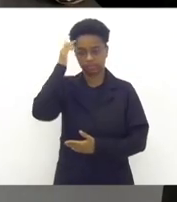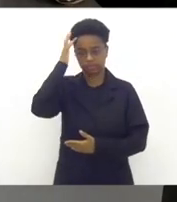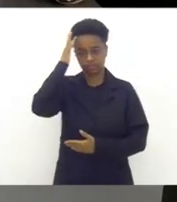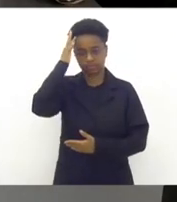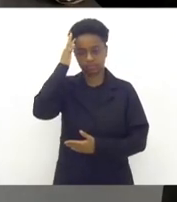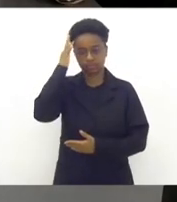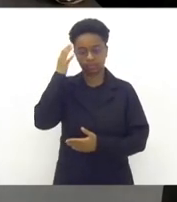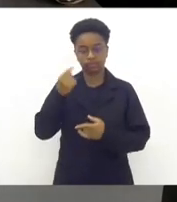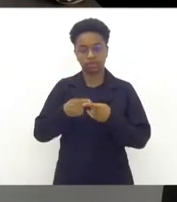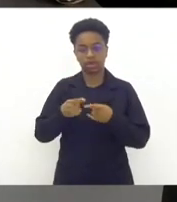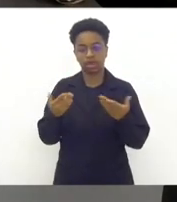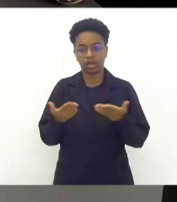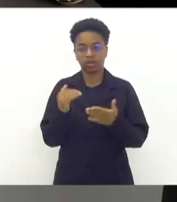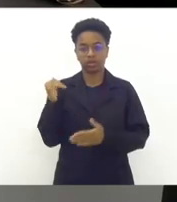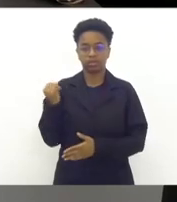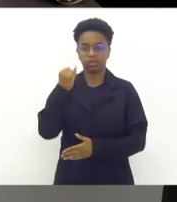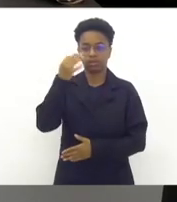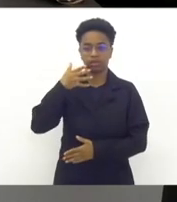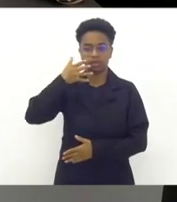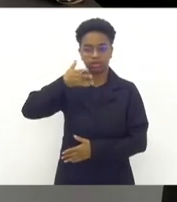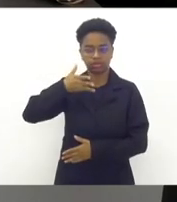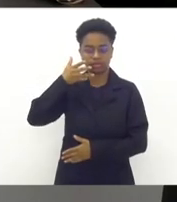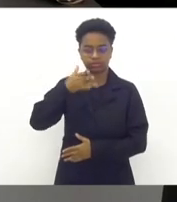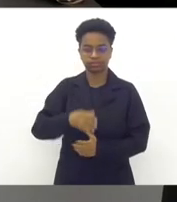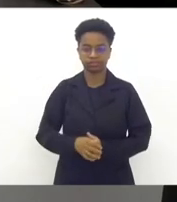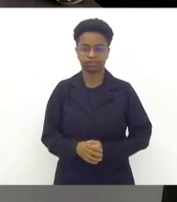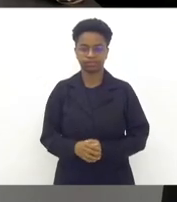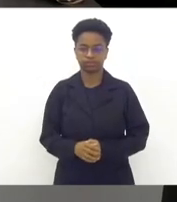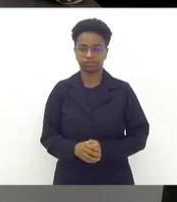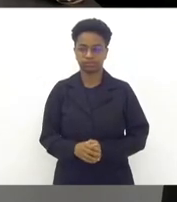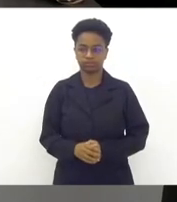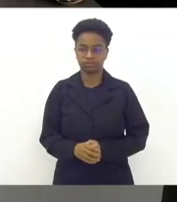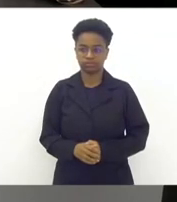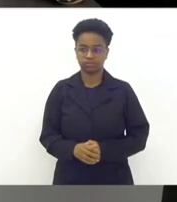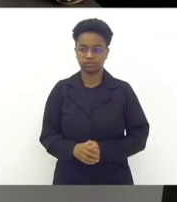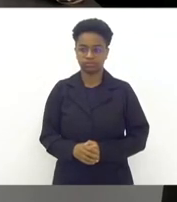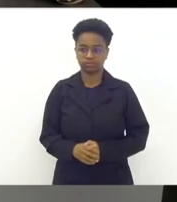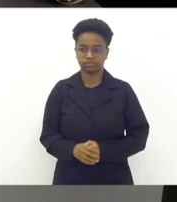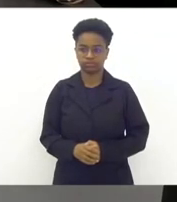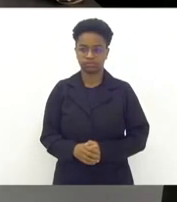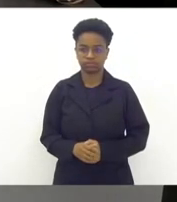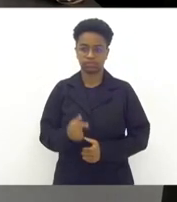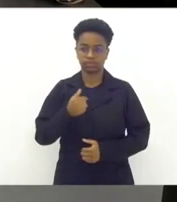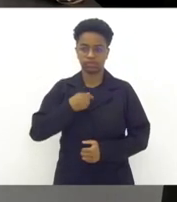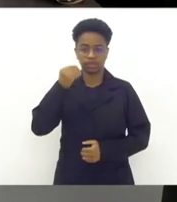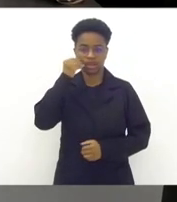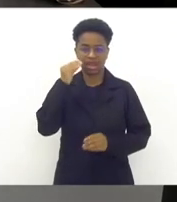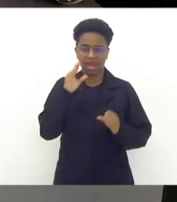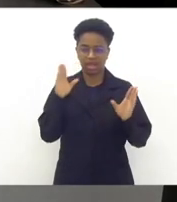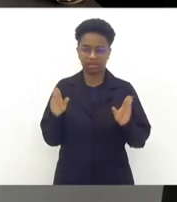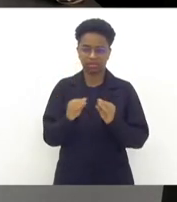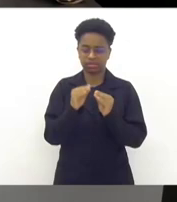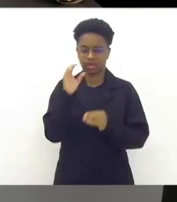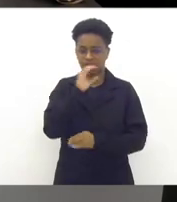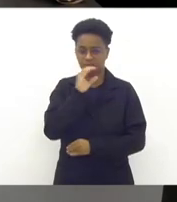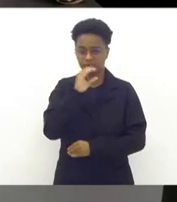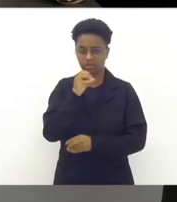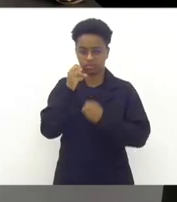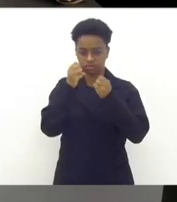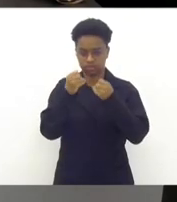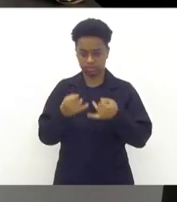fala. Eu acho que isso é muito importante para todos nós. E, para ser bem rápido e claro, relatar um